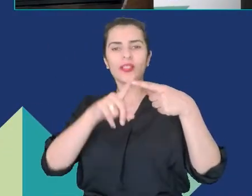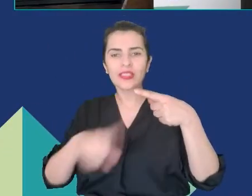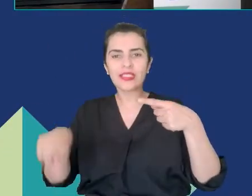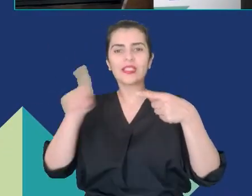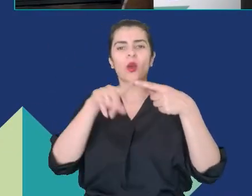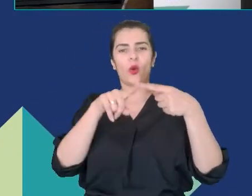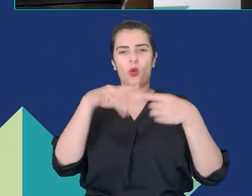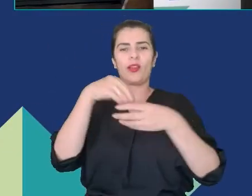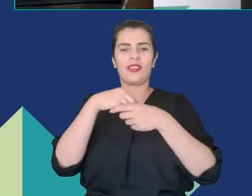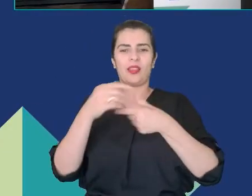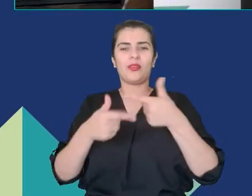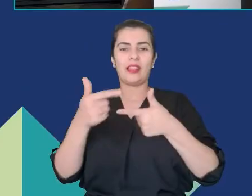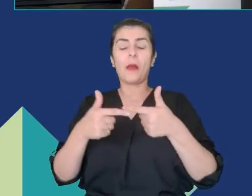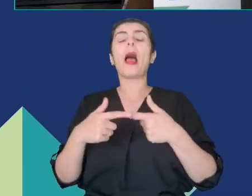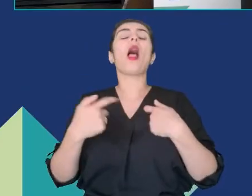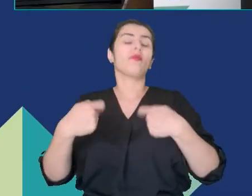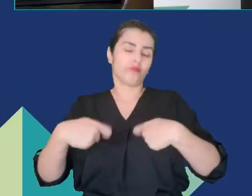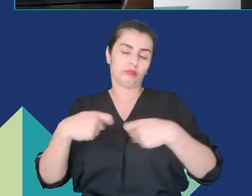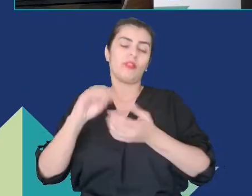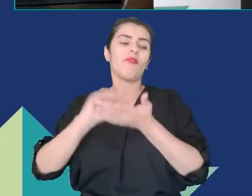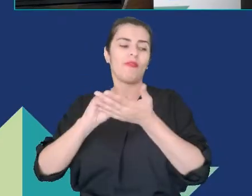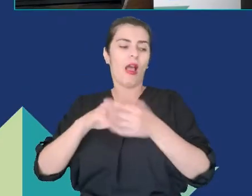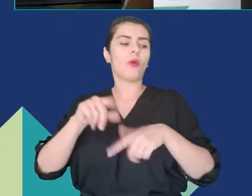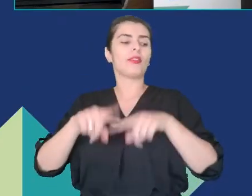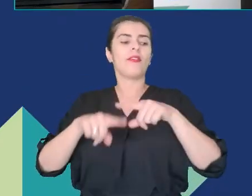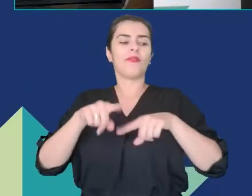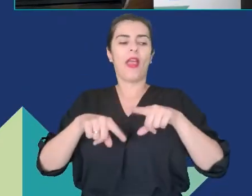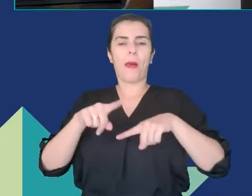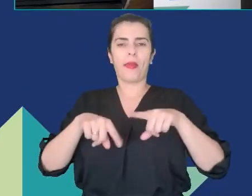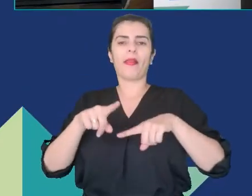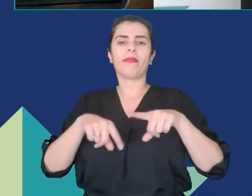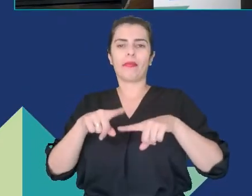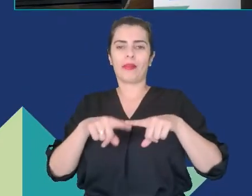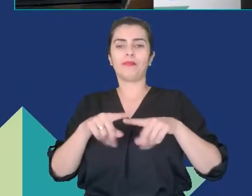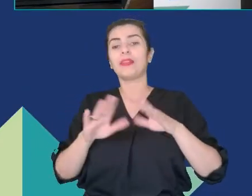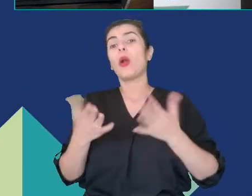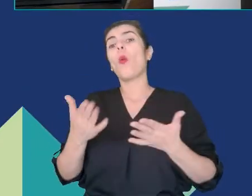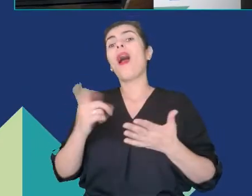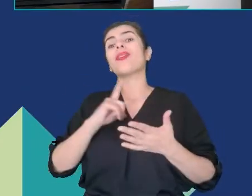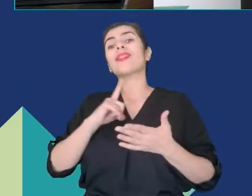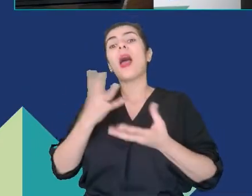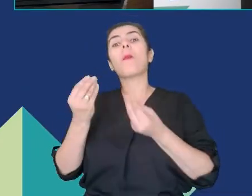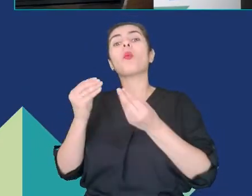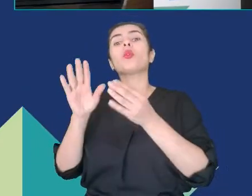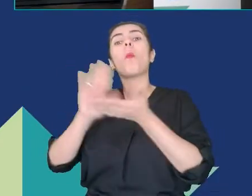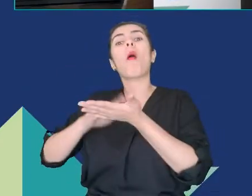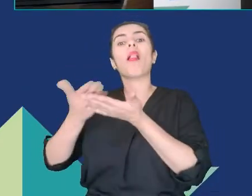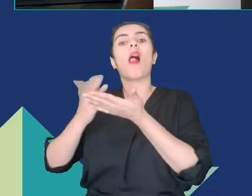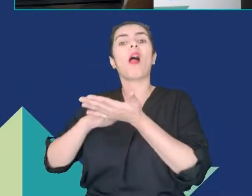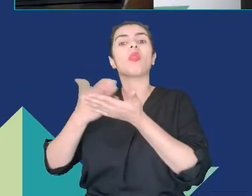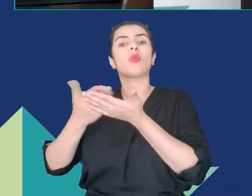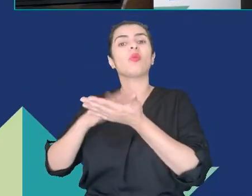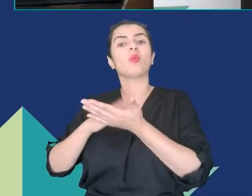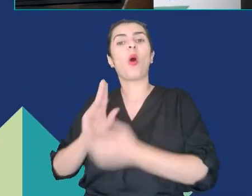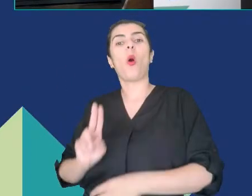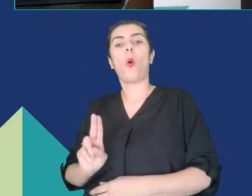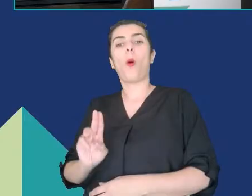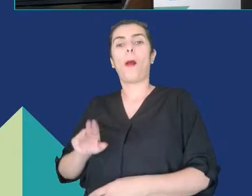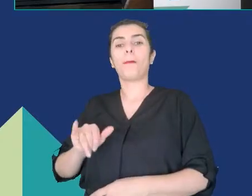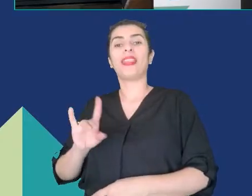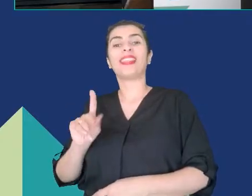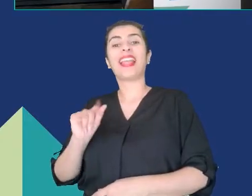de algumas ferramentas para quando o material está fora da umidade que a gente precisa para compactar. Então, para